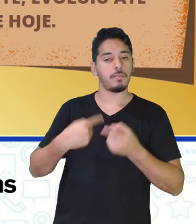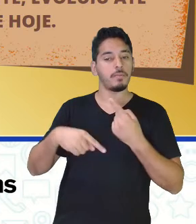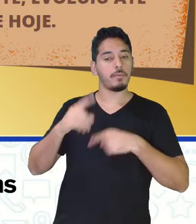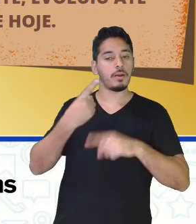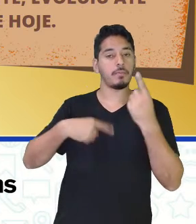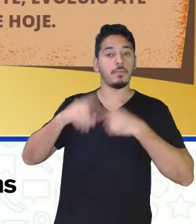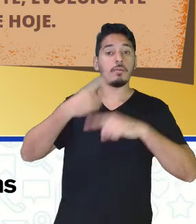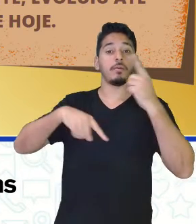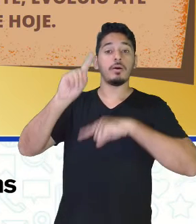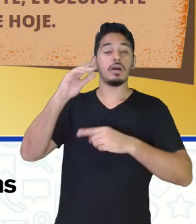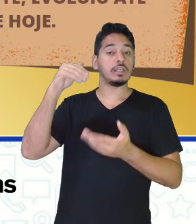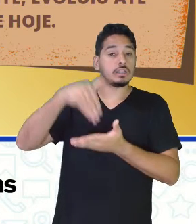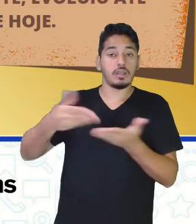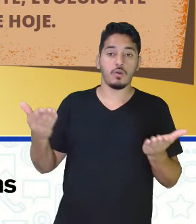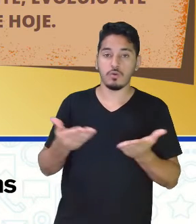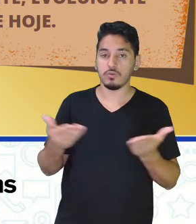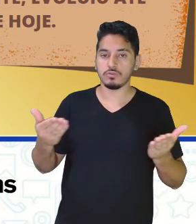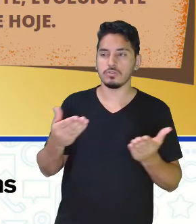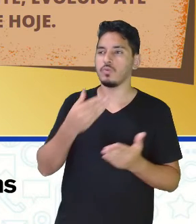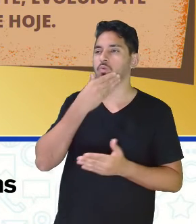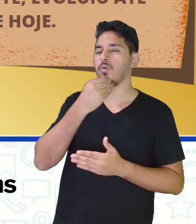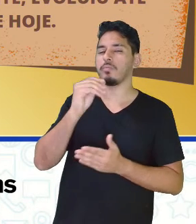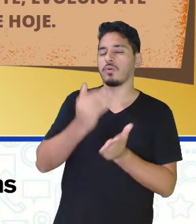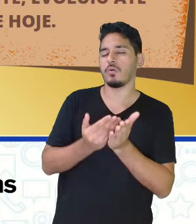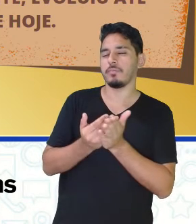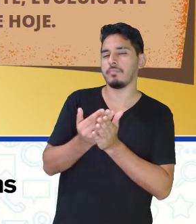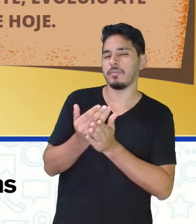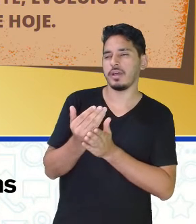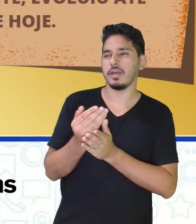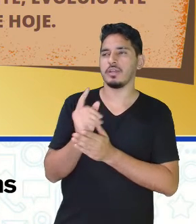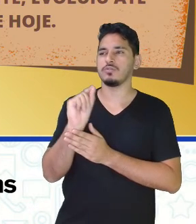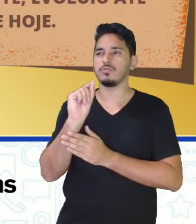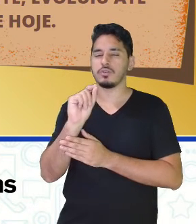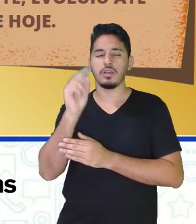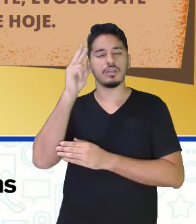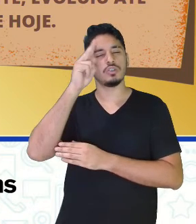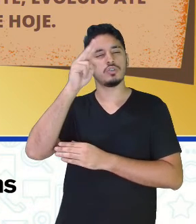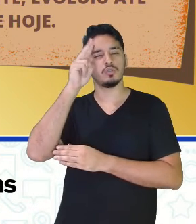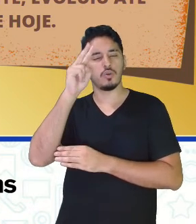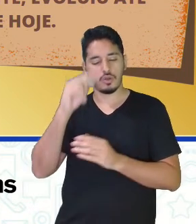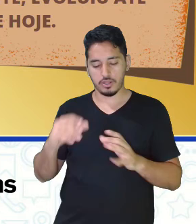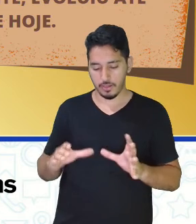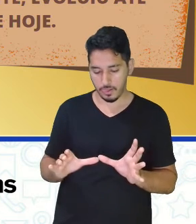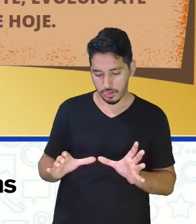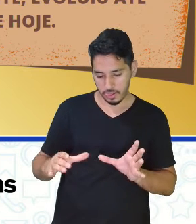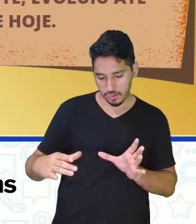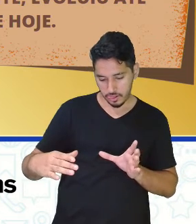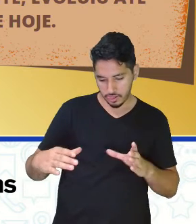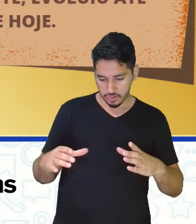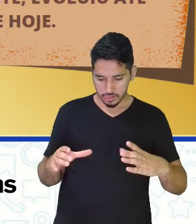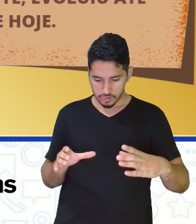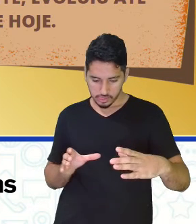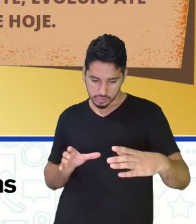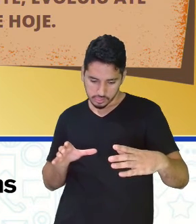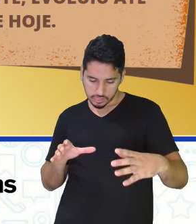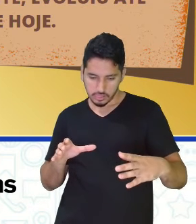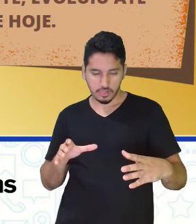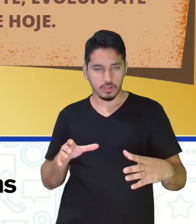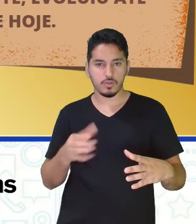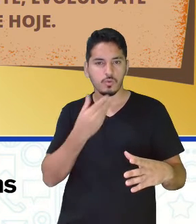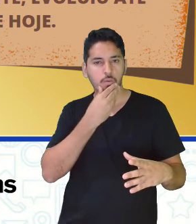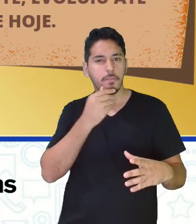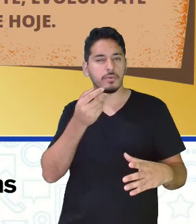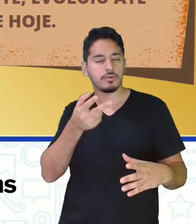a gente está vendo aí que o homem começa, não é? A questão aí da história da cerâmica começa quando o homem